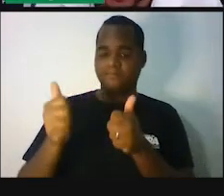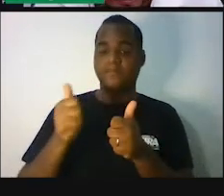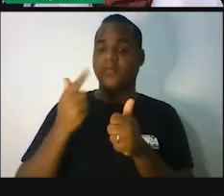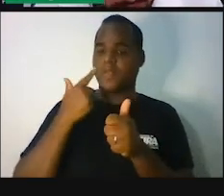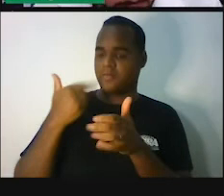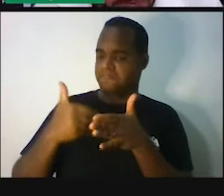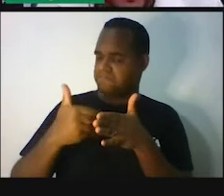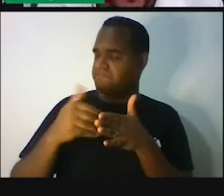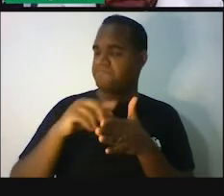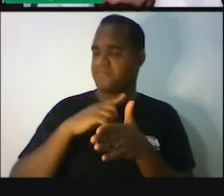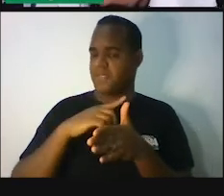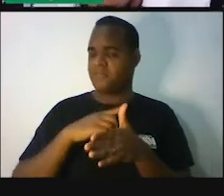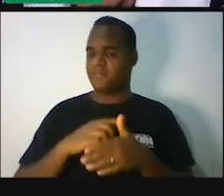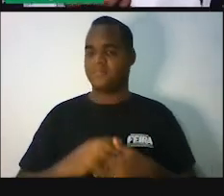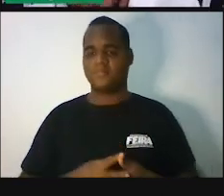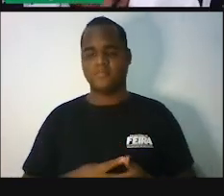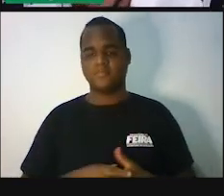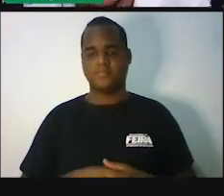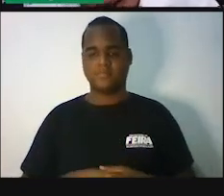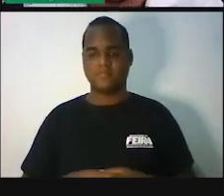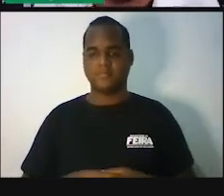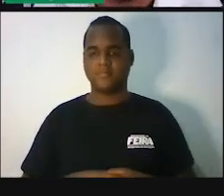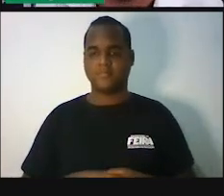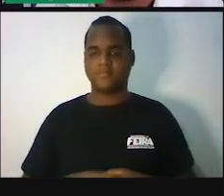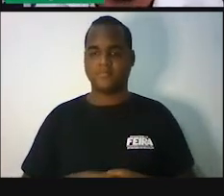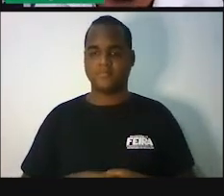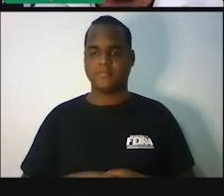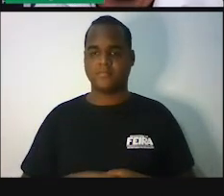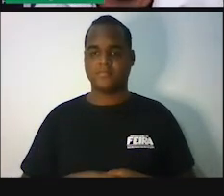lá. Estamos chegando lá. Mais 4.